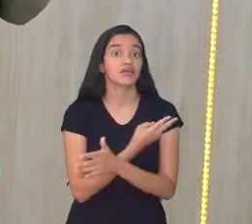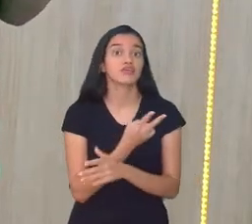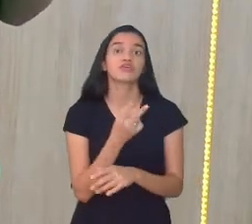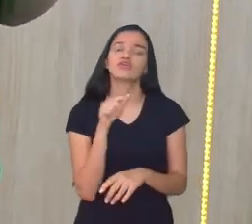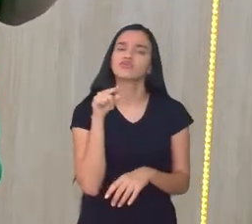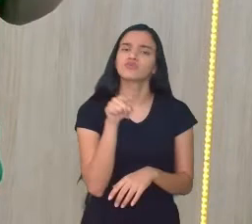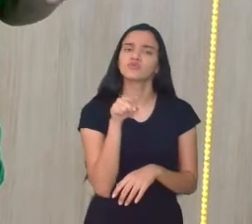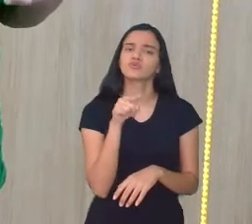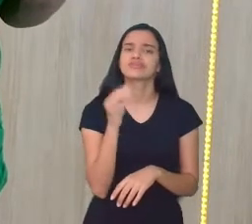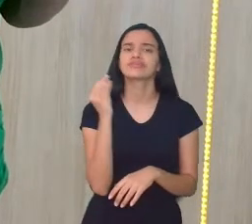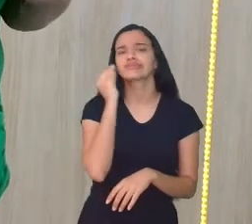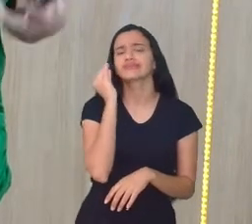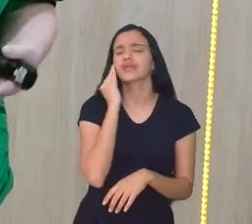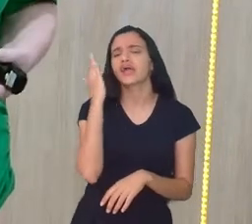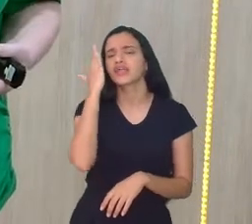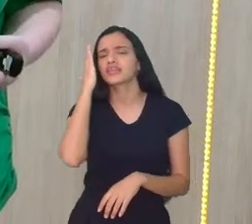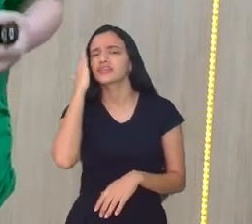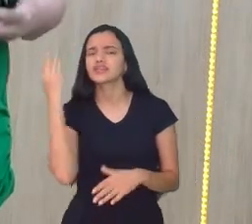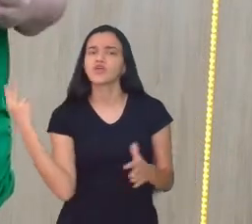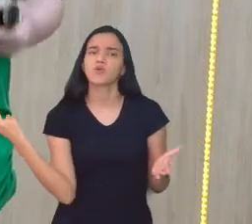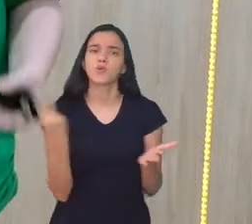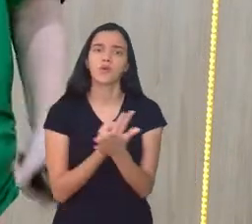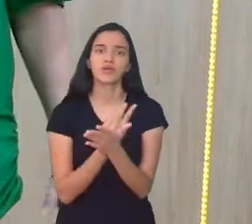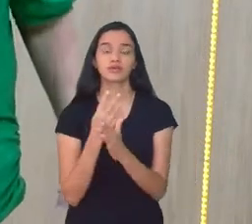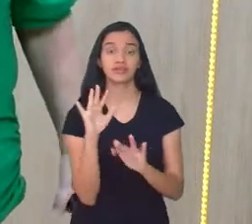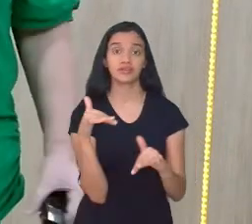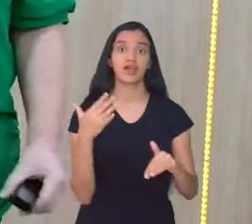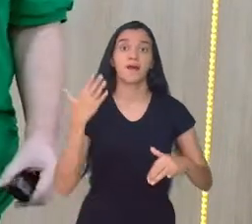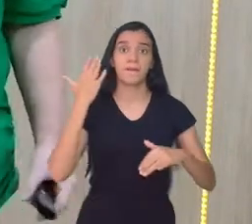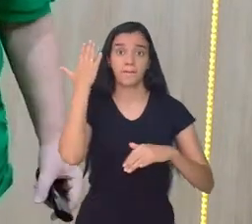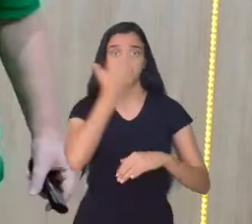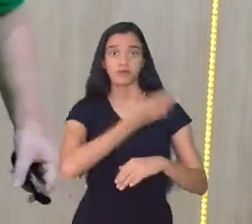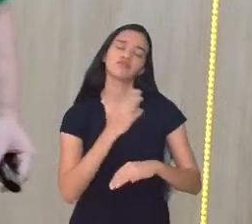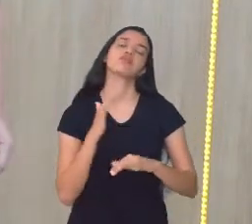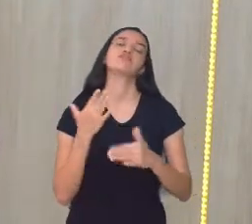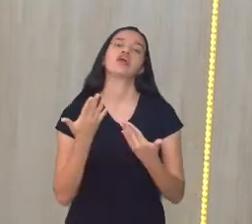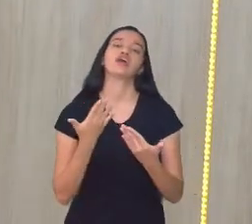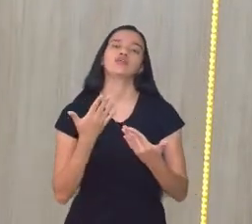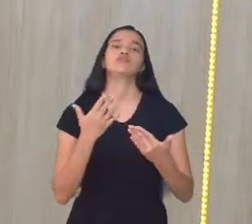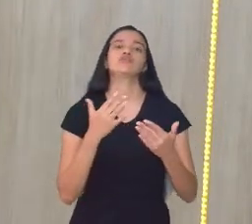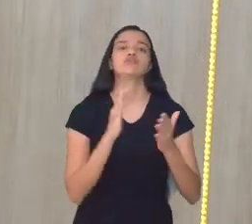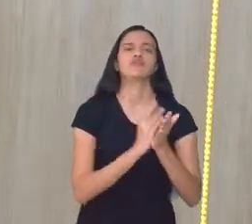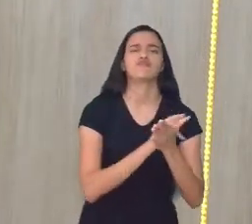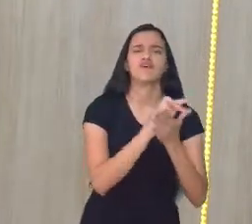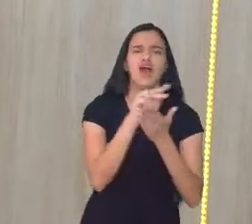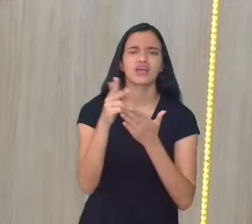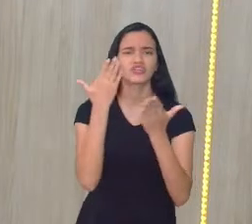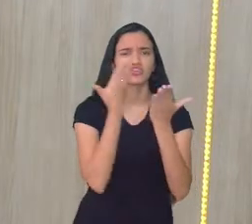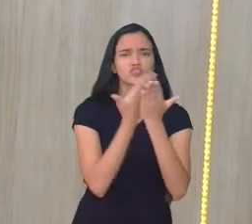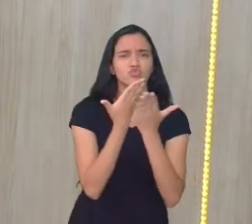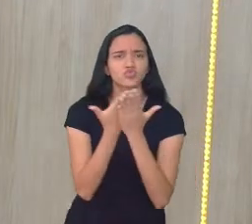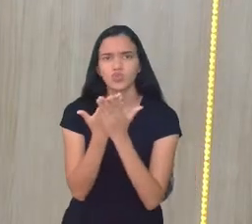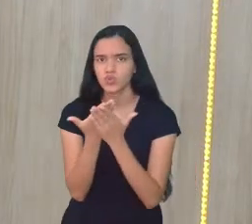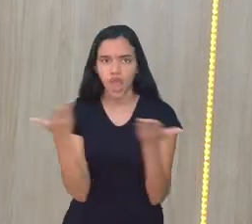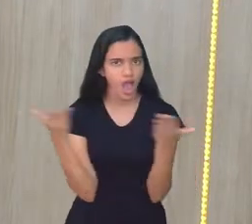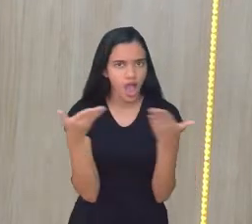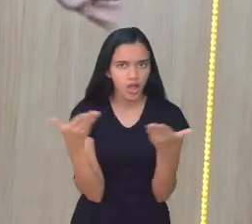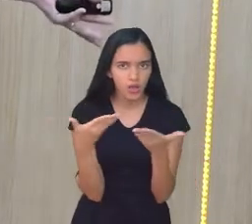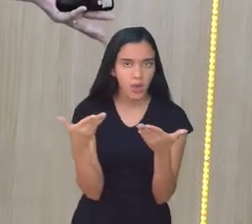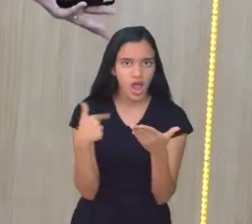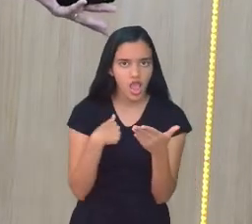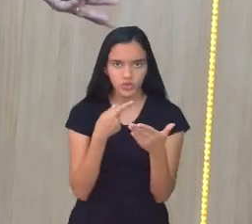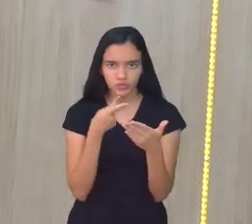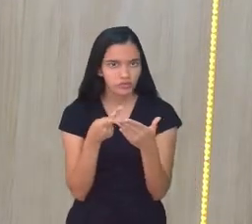você vai lá tentar entender o erro. Já está provado em diversos estudos. Isso não é de agora, não sou eu